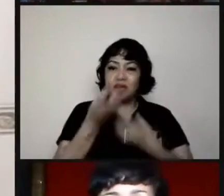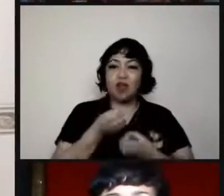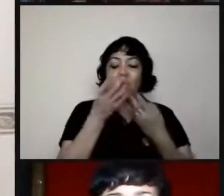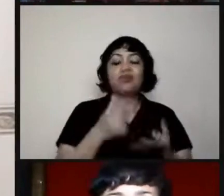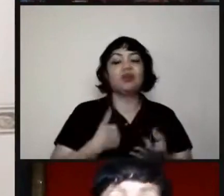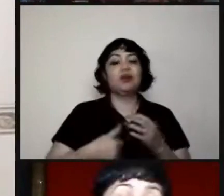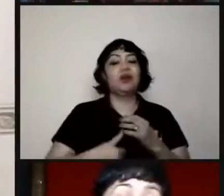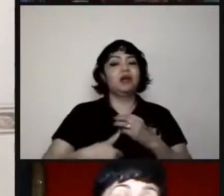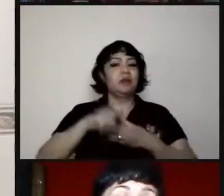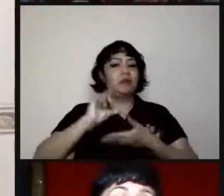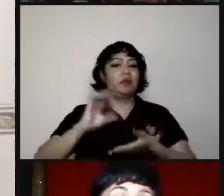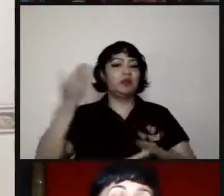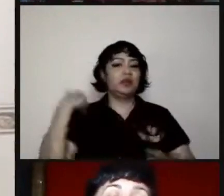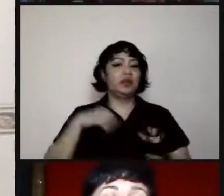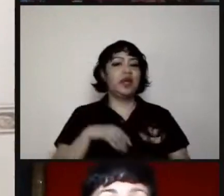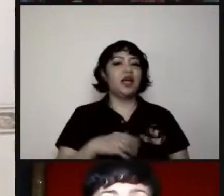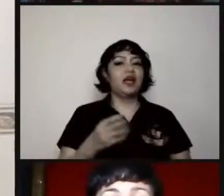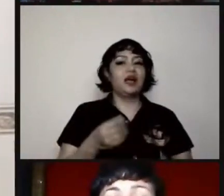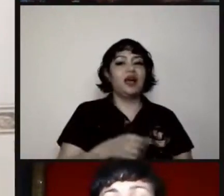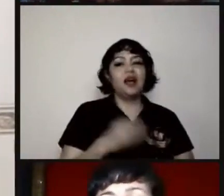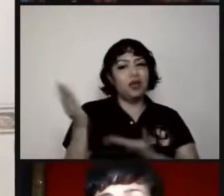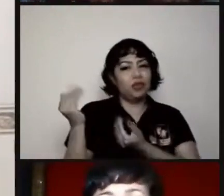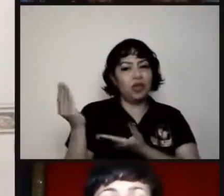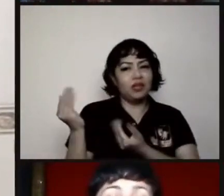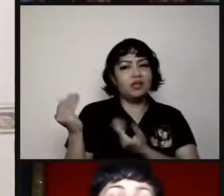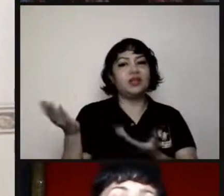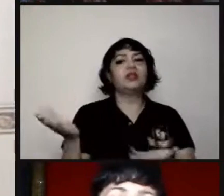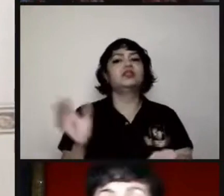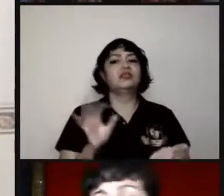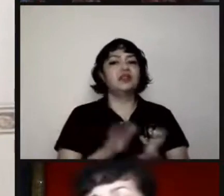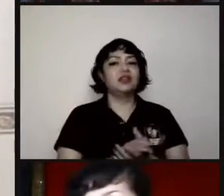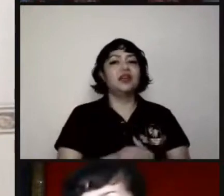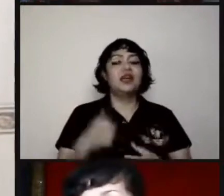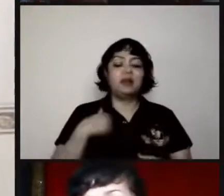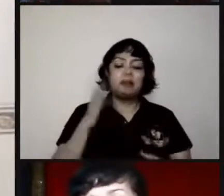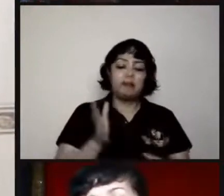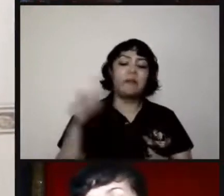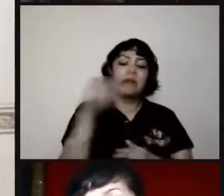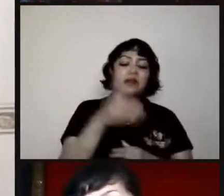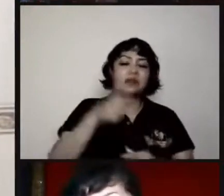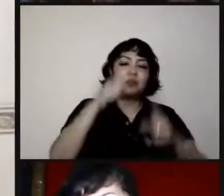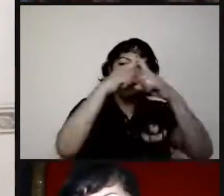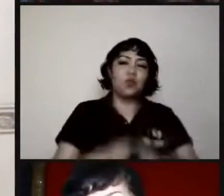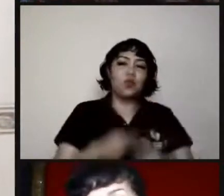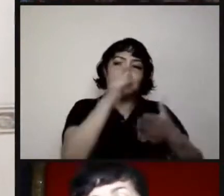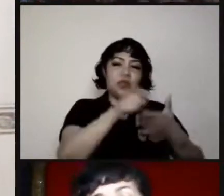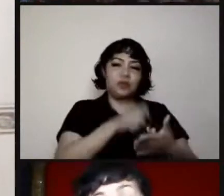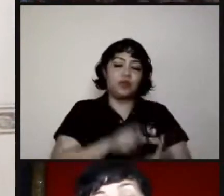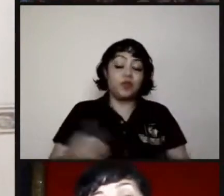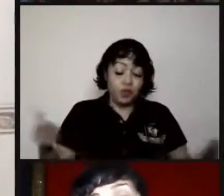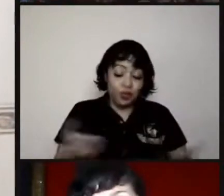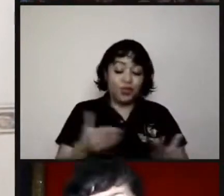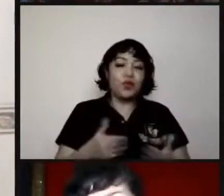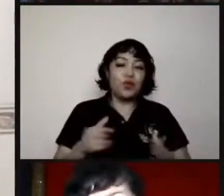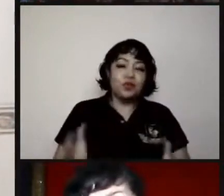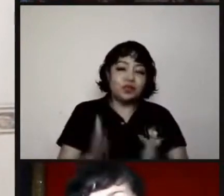adolescente, ele participou do concurso, que esse concurso fez, incentivou ele a escrever, ele acabou ganhando o concurso, enfim, hoje ele incentiva,